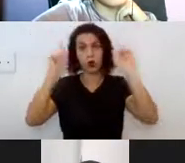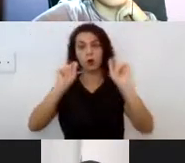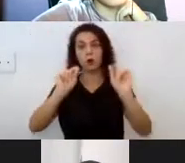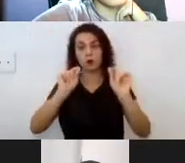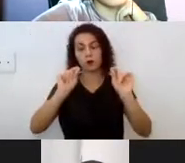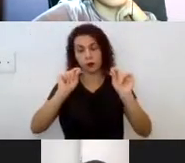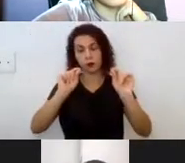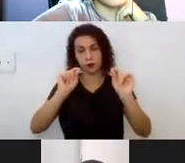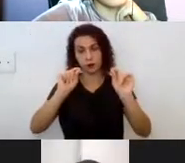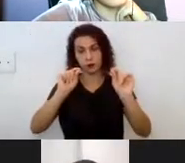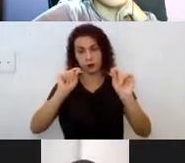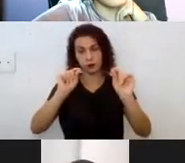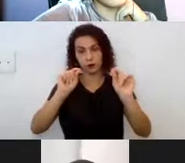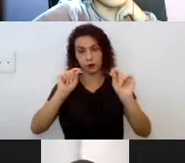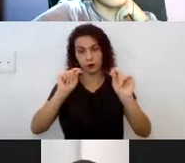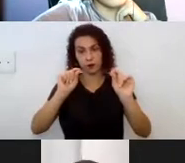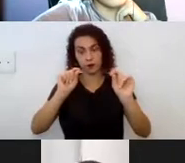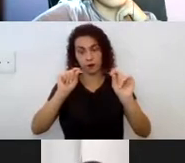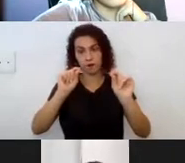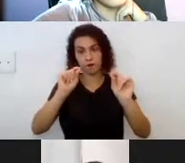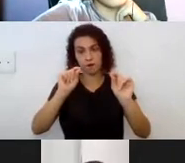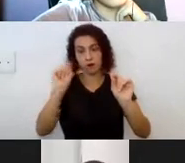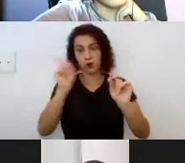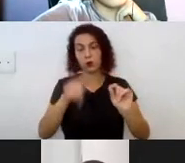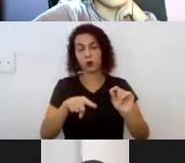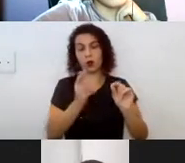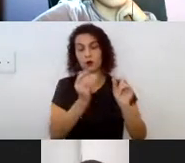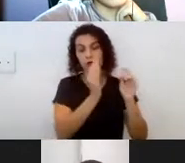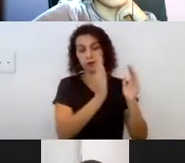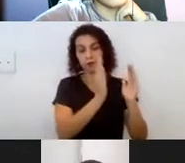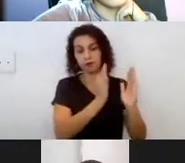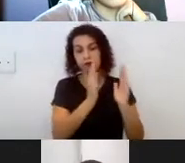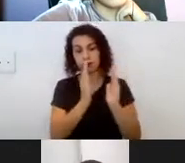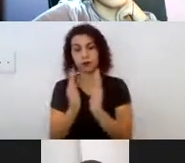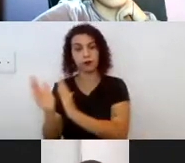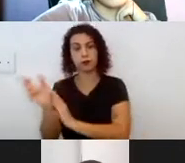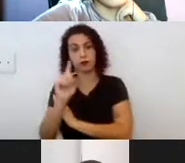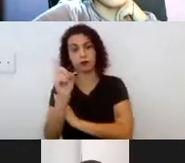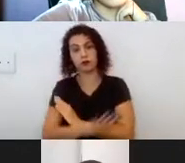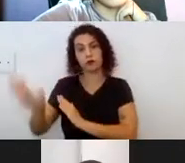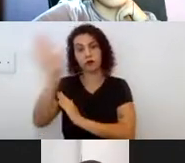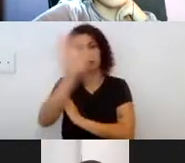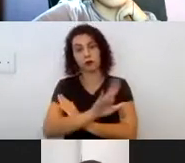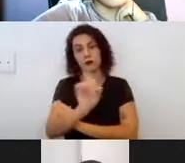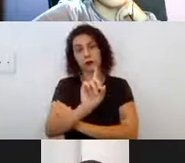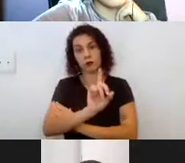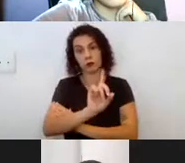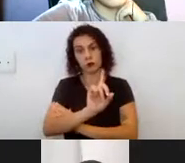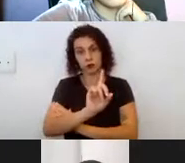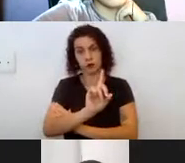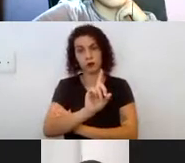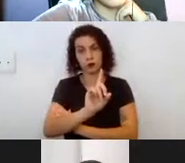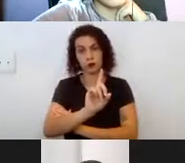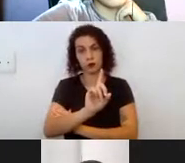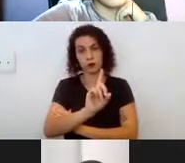o que não vai acontecer por partes nem vai acontecer com tudo Ah tá